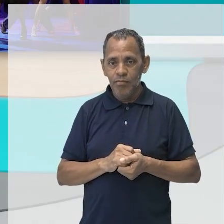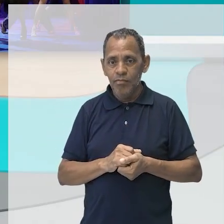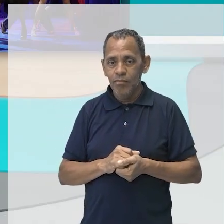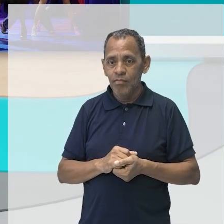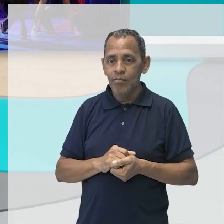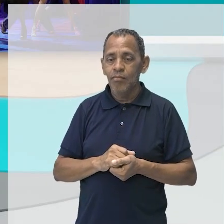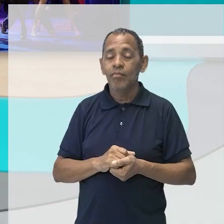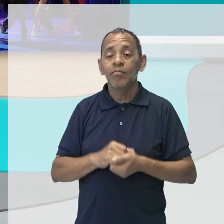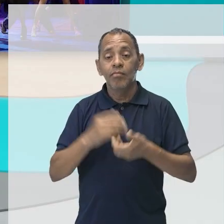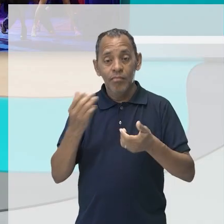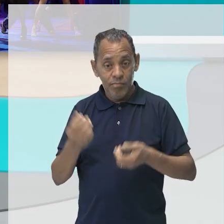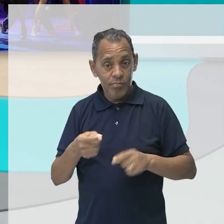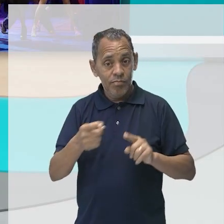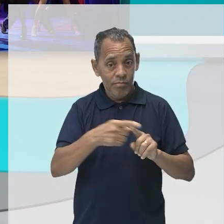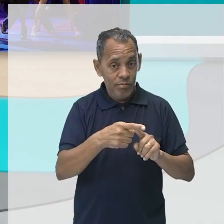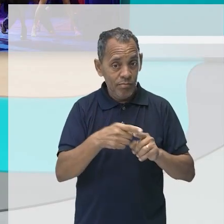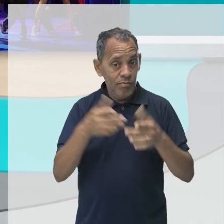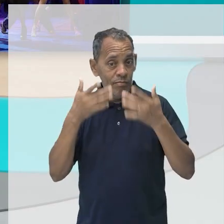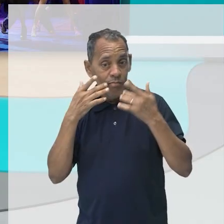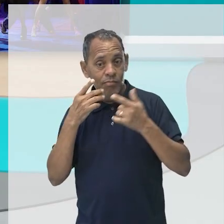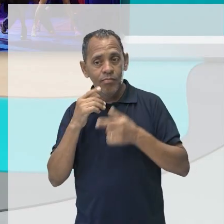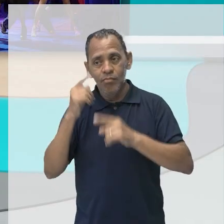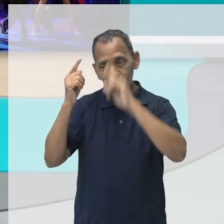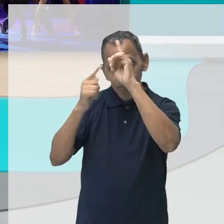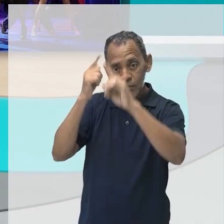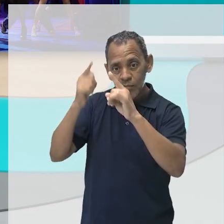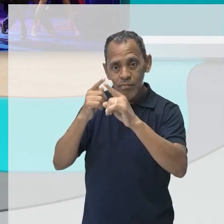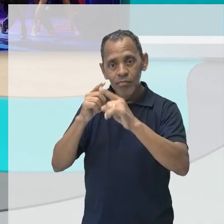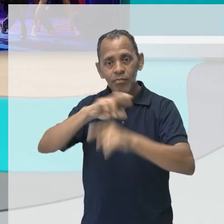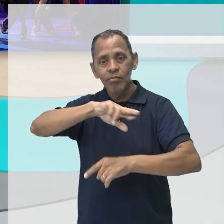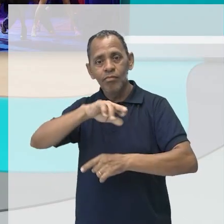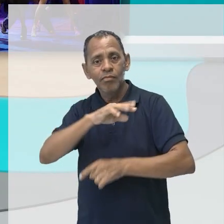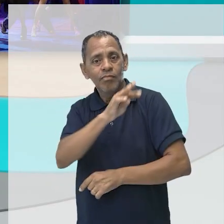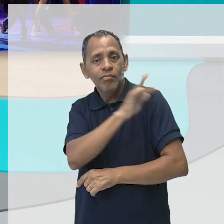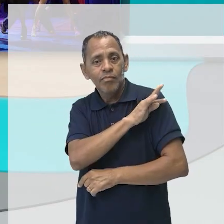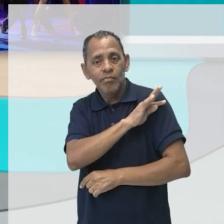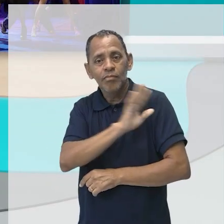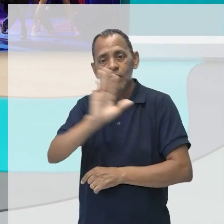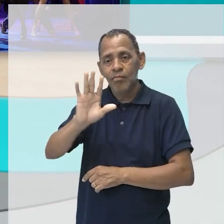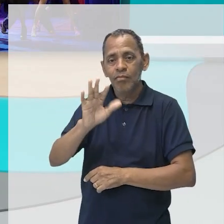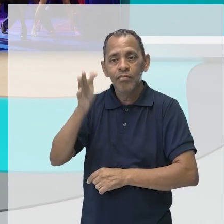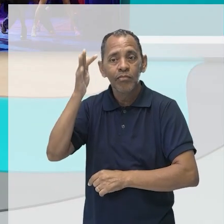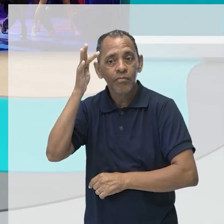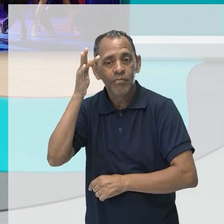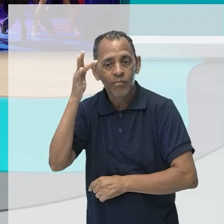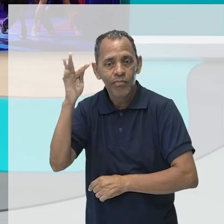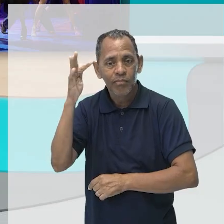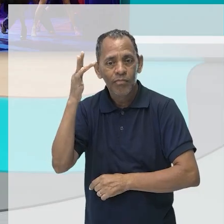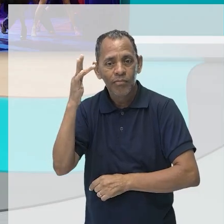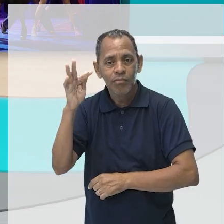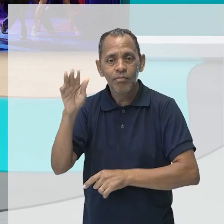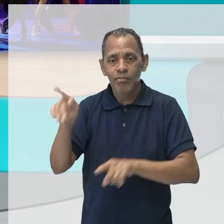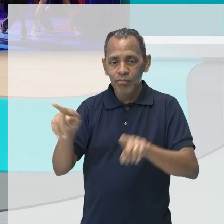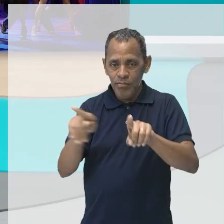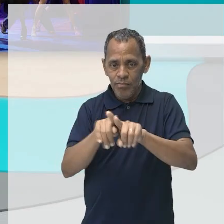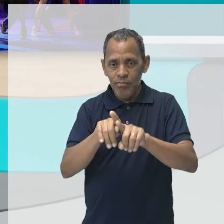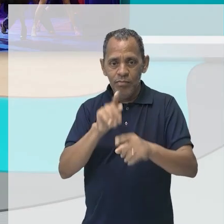Então, o teatro contemporâneo, a improvisação não é apenas uma técnica, mas uma filosofia.